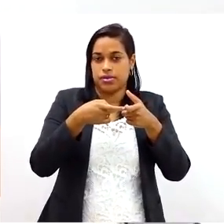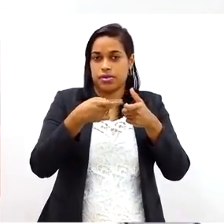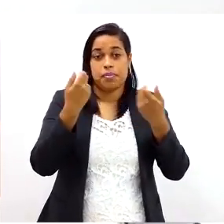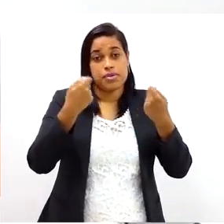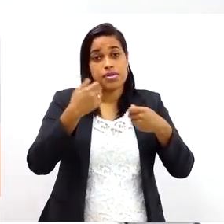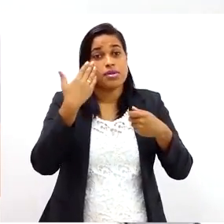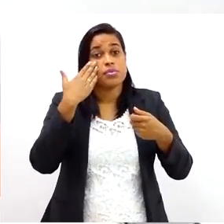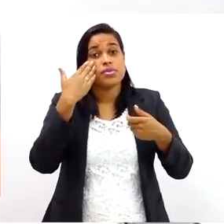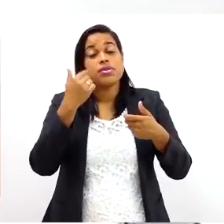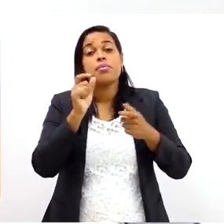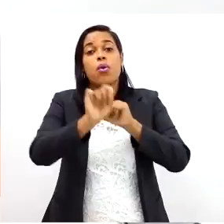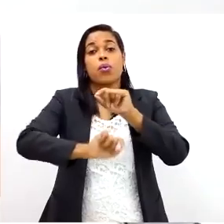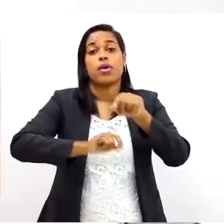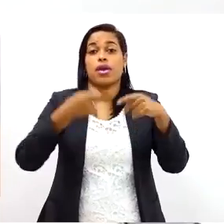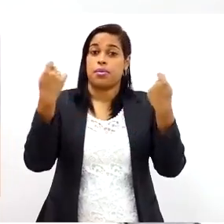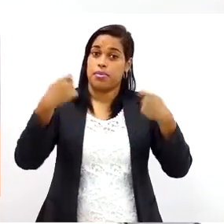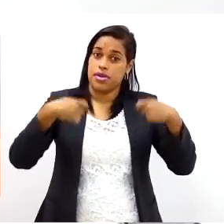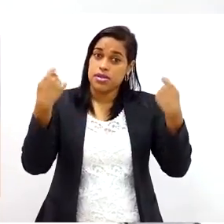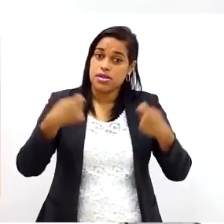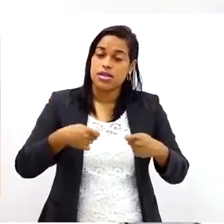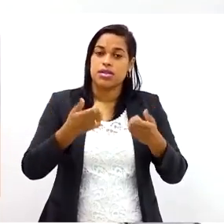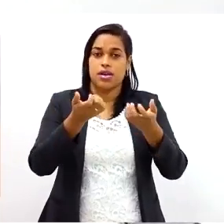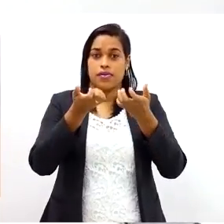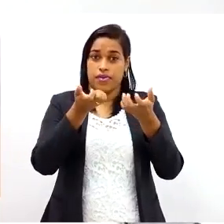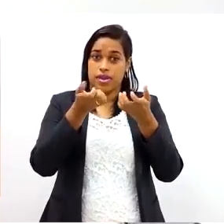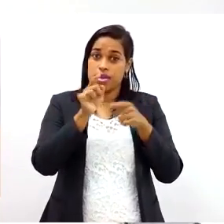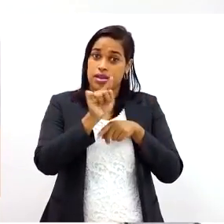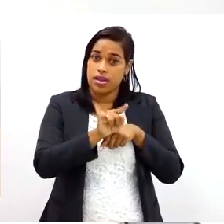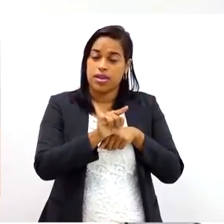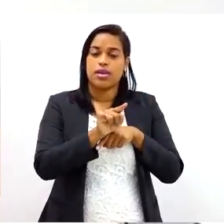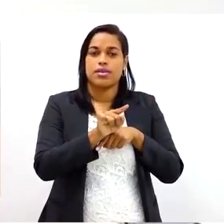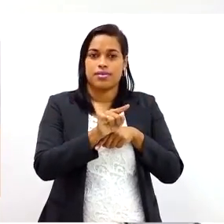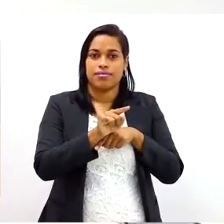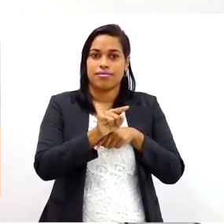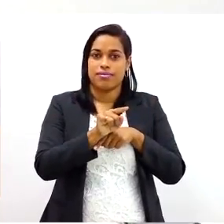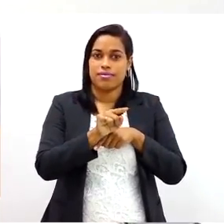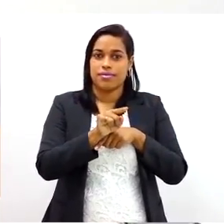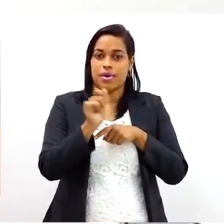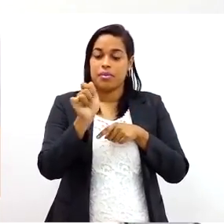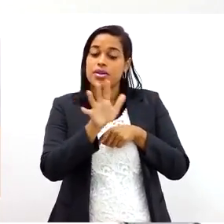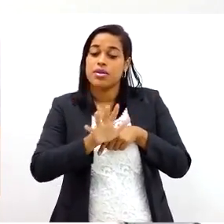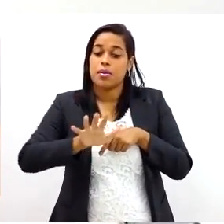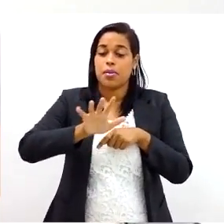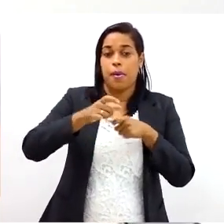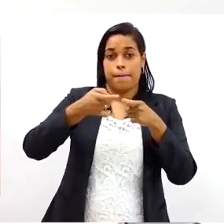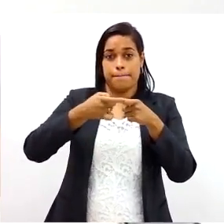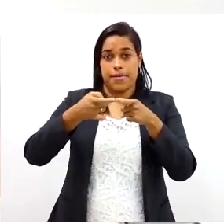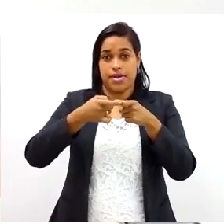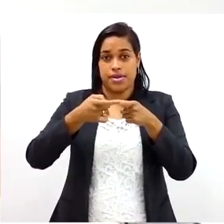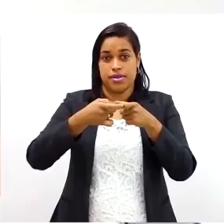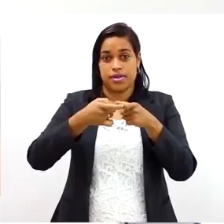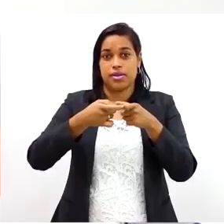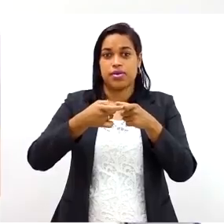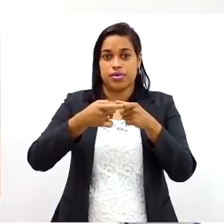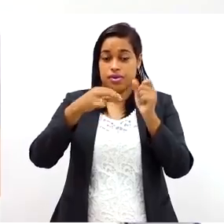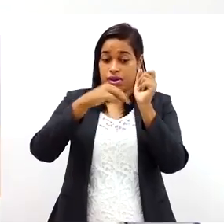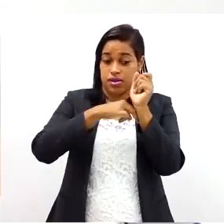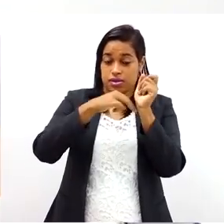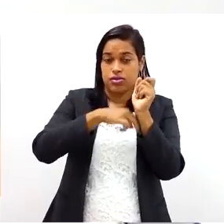as necessidades que o cliente vai querer em relação à área médica, como, por exemplo, cadastrar